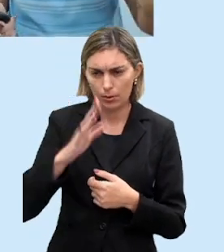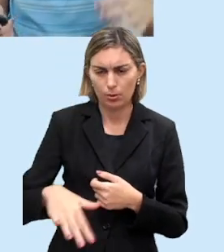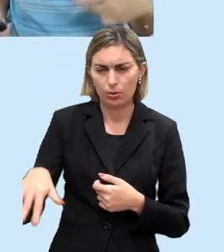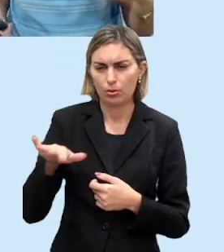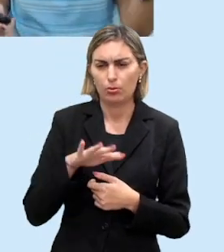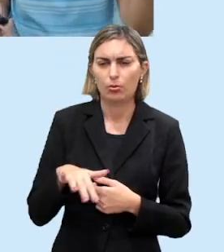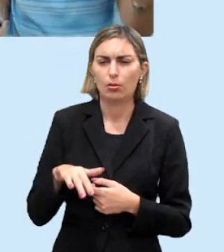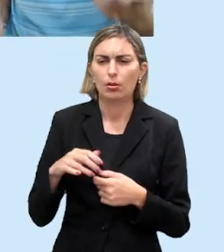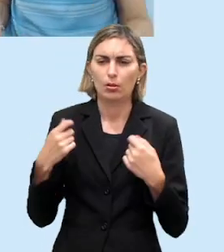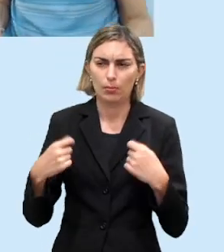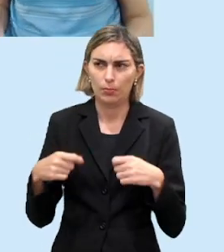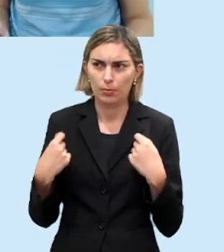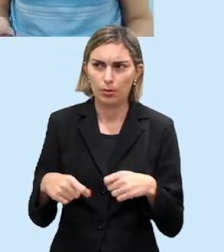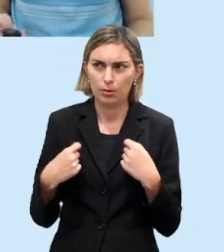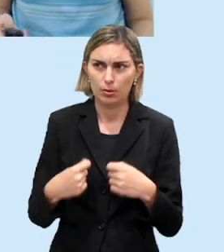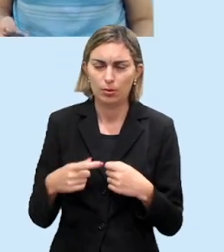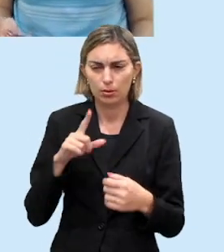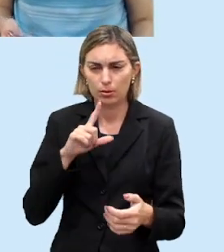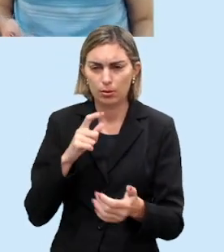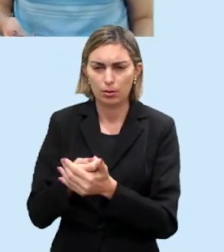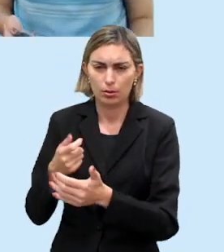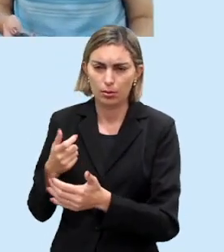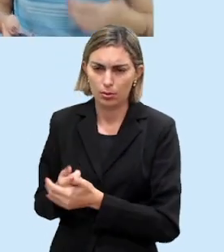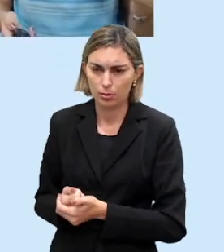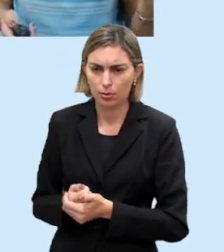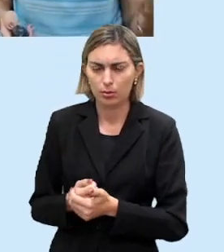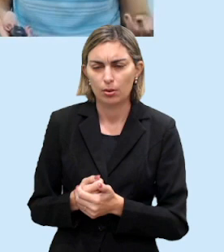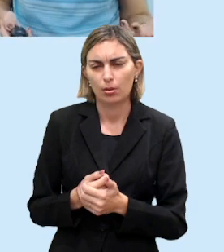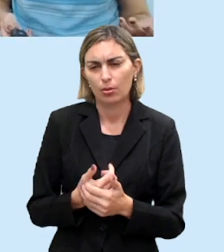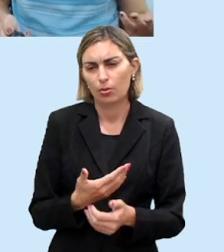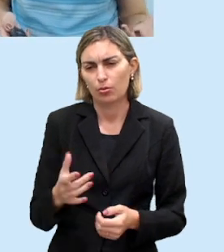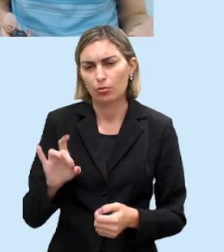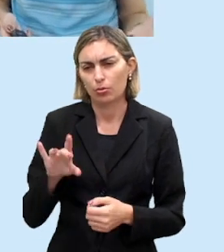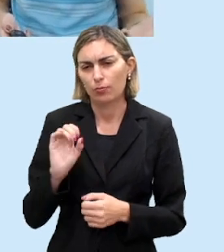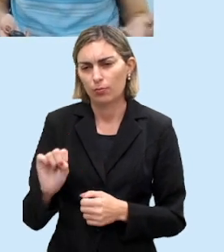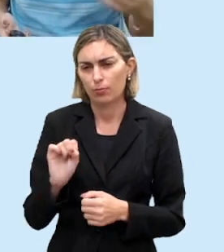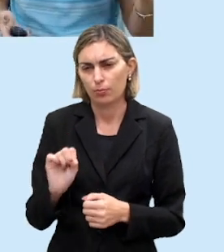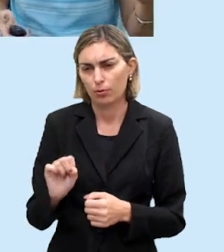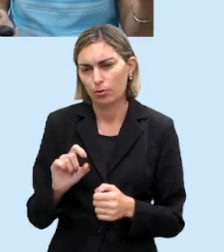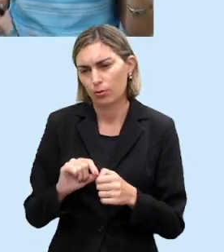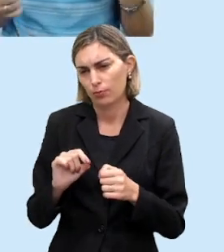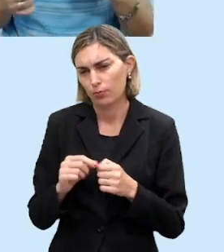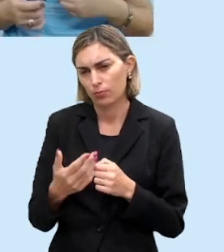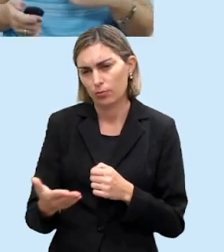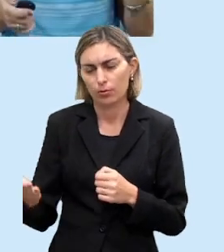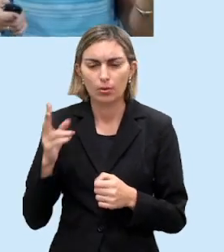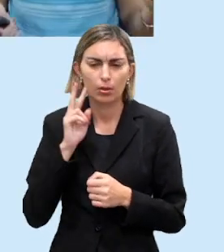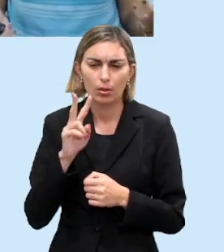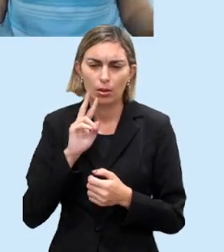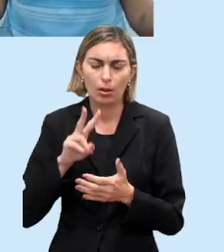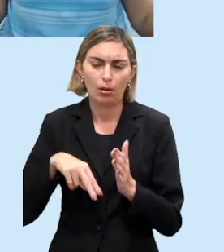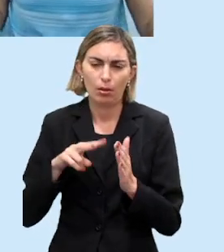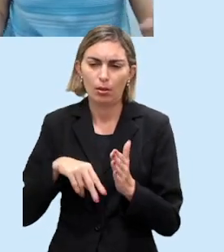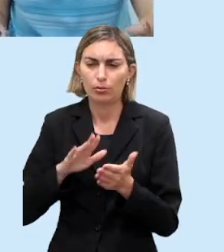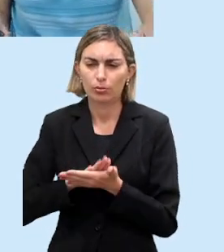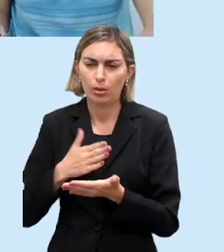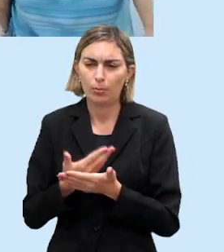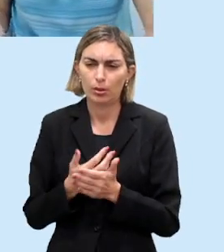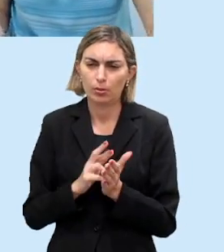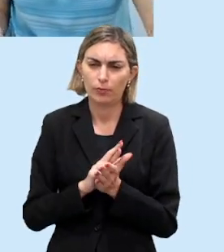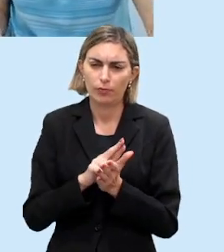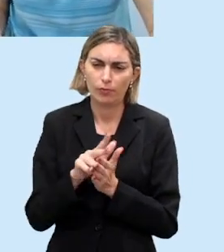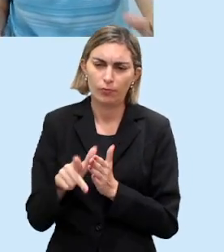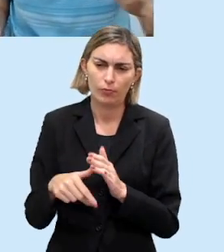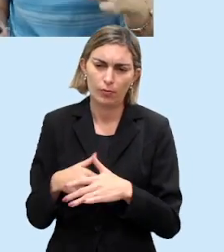a gente precisa tomar decisões, e eu só vou poder fazer isso lendo e interpretando uma série de